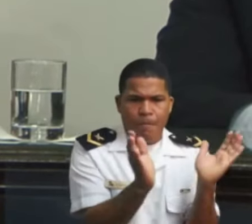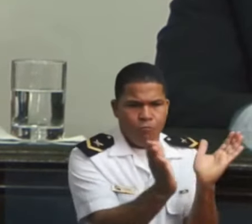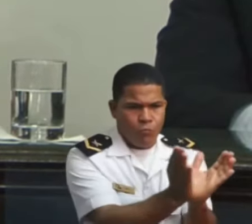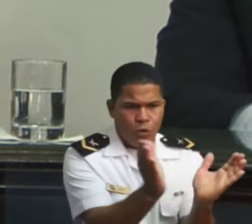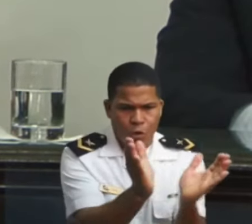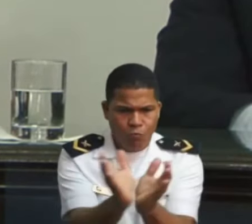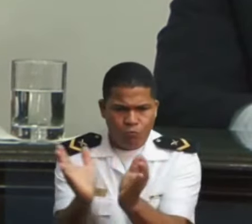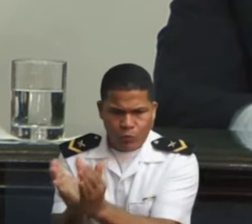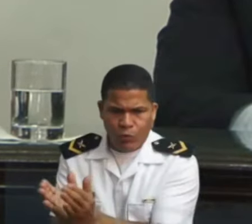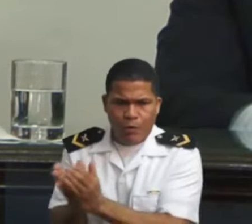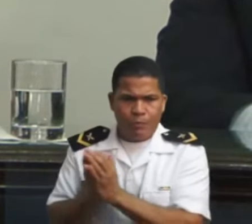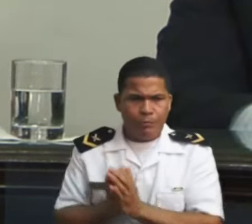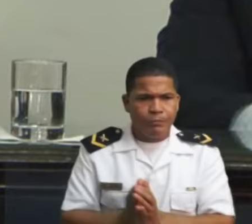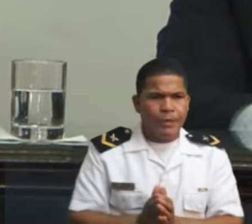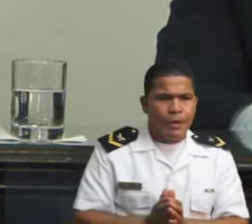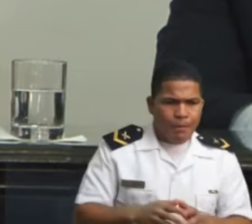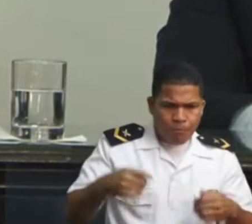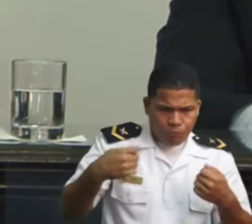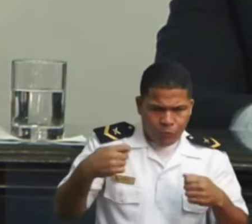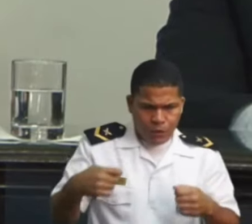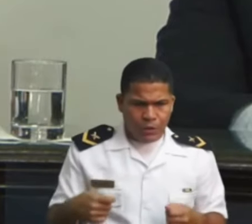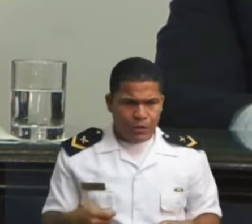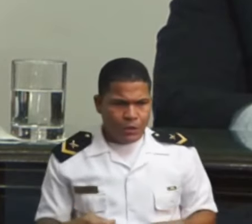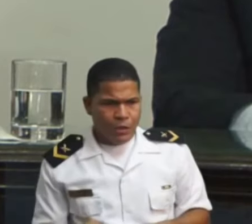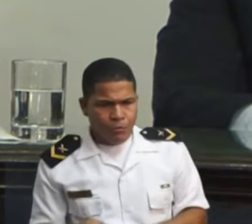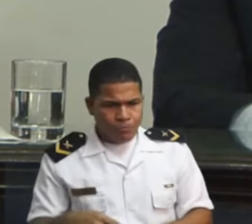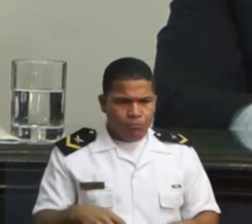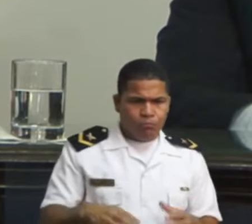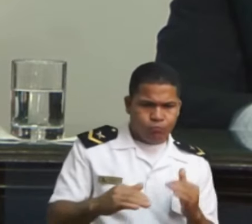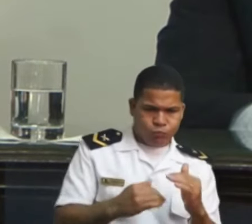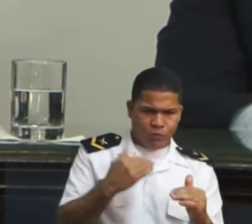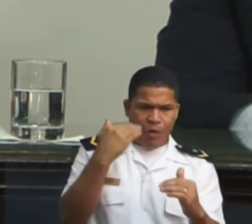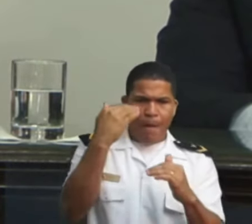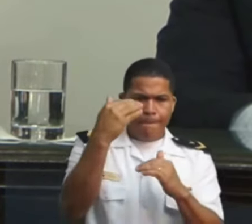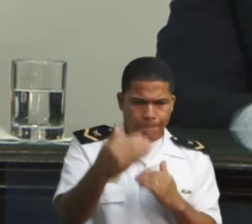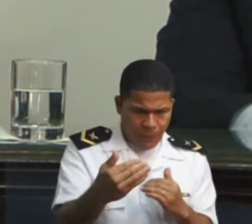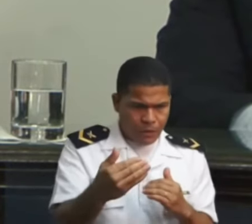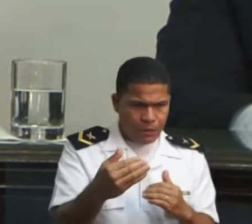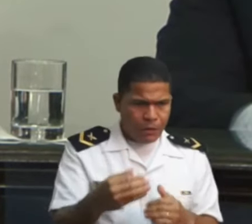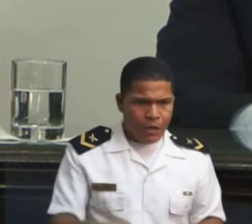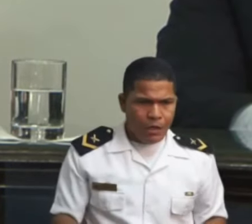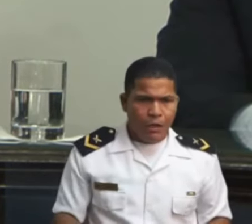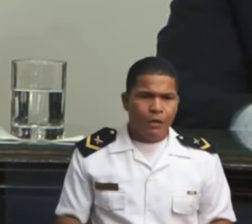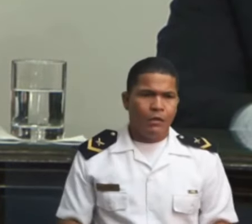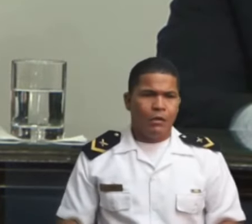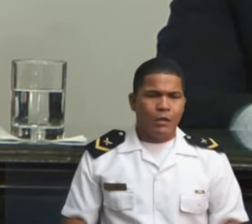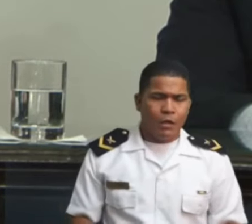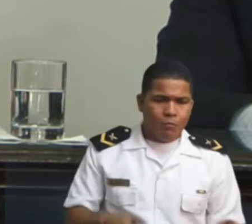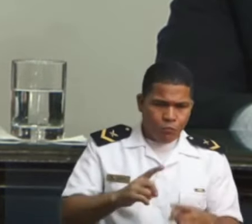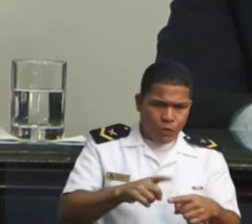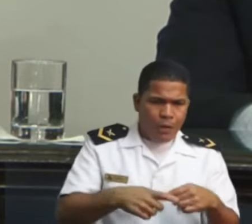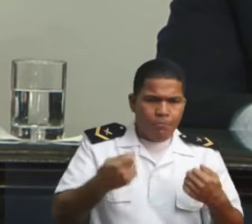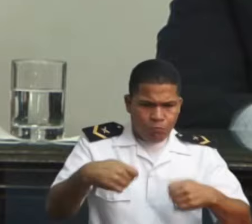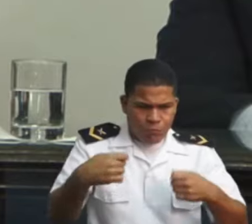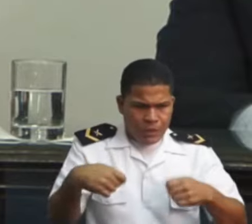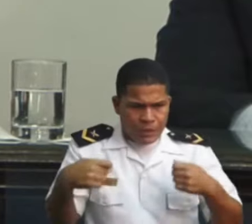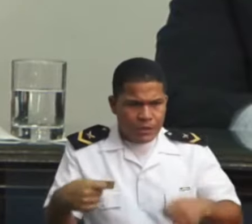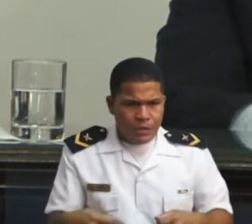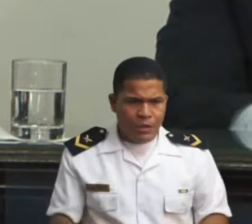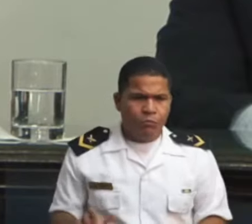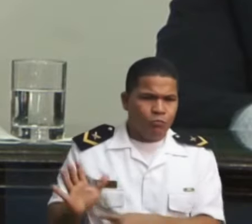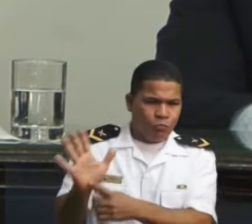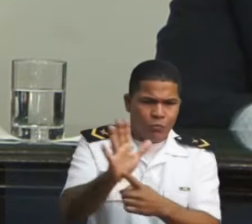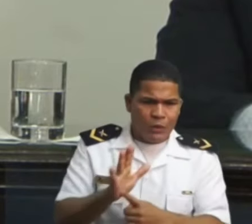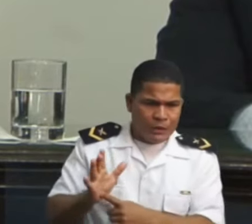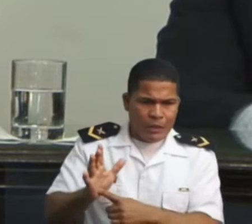duplo grau de jurisdição, que é uma necessidade que sentimos falta para a maior legitimidade das nossas decisões.